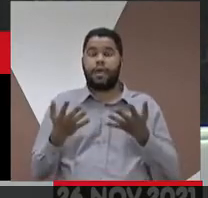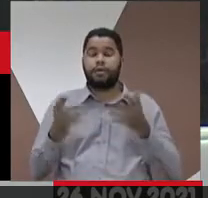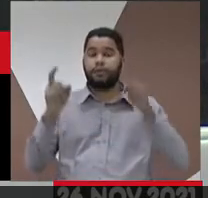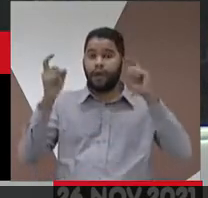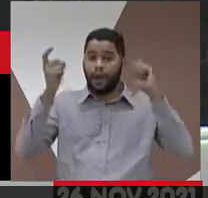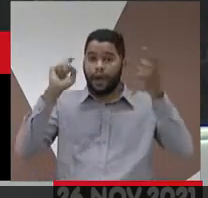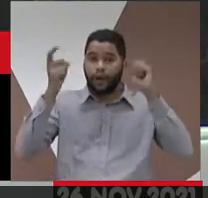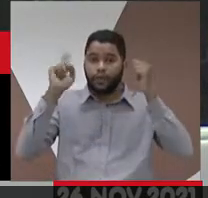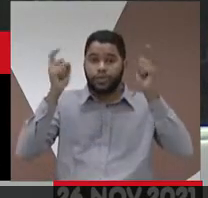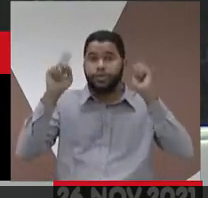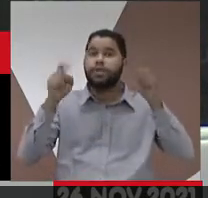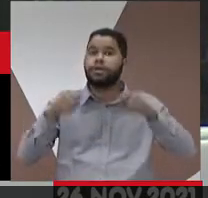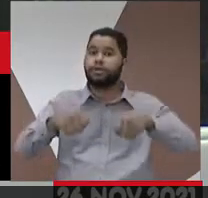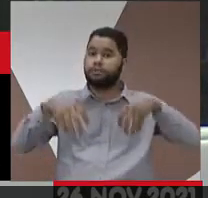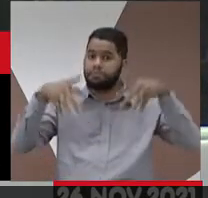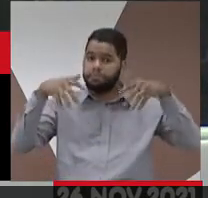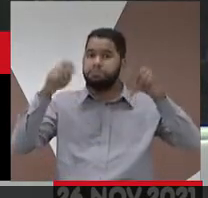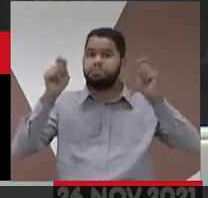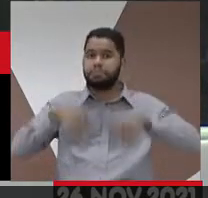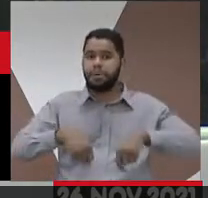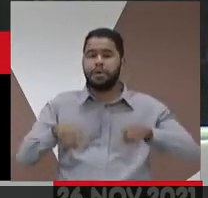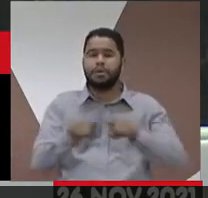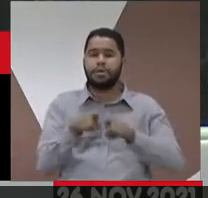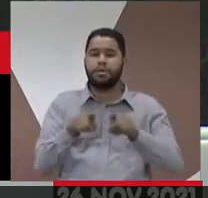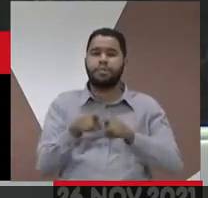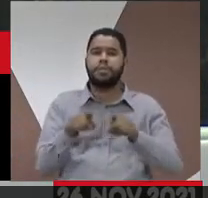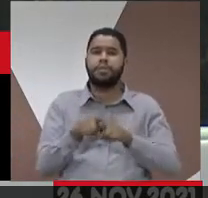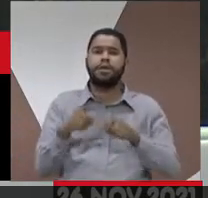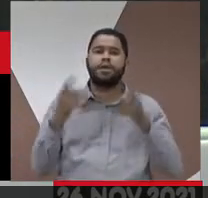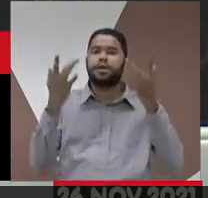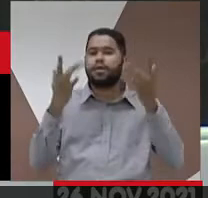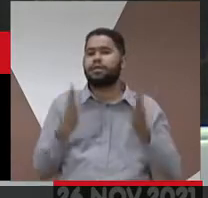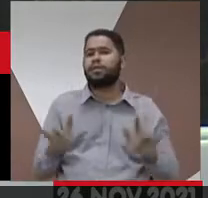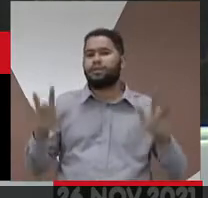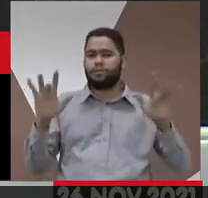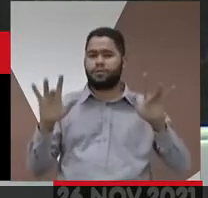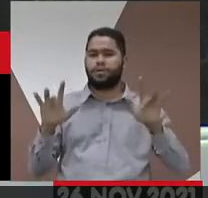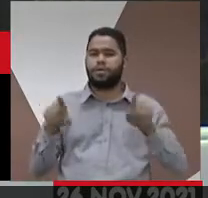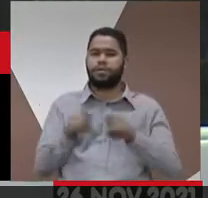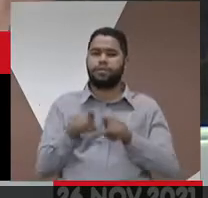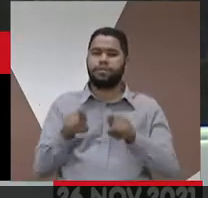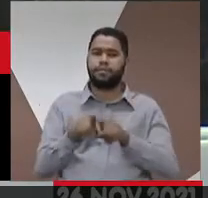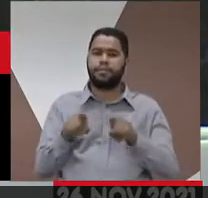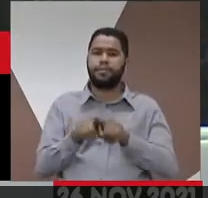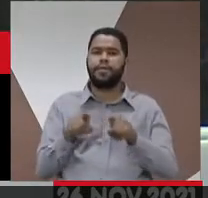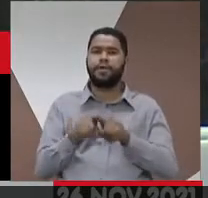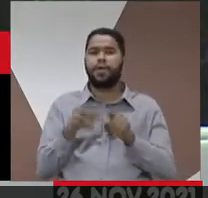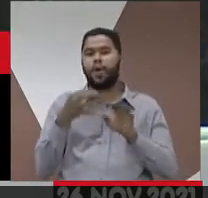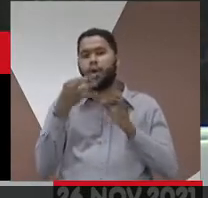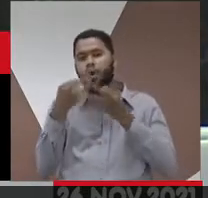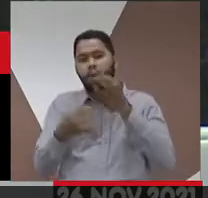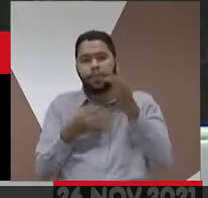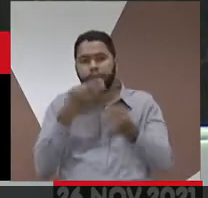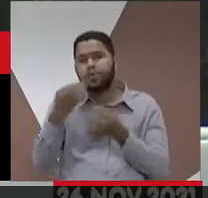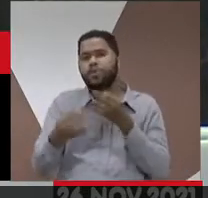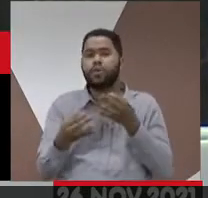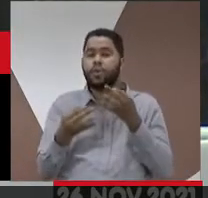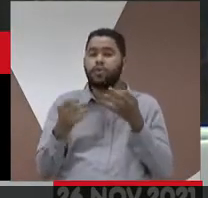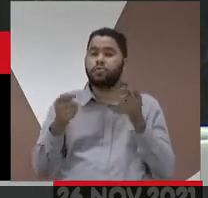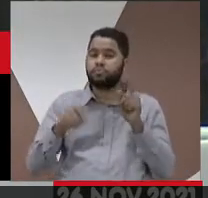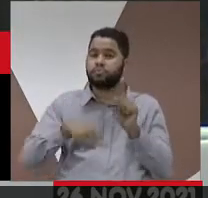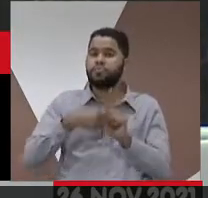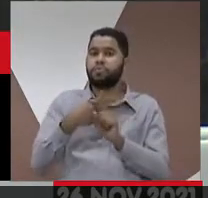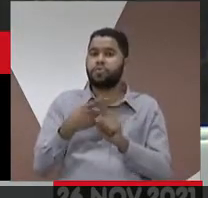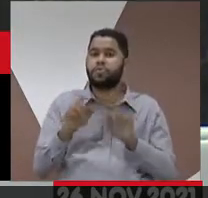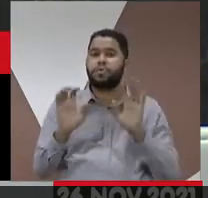feitas, os embates políticos são naturais, os embates, inclusive, de opiniões são naturais, são positivos,